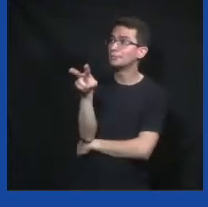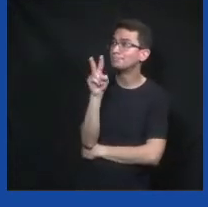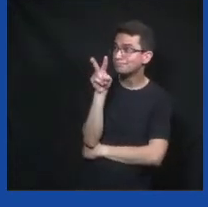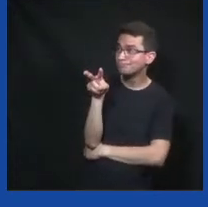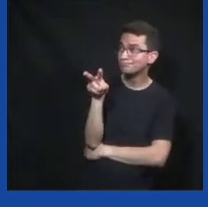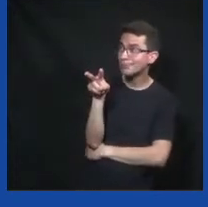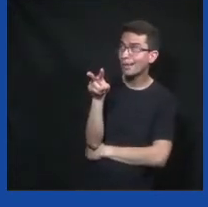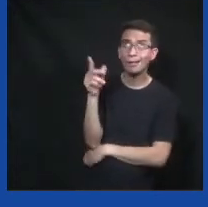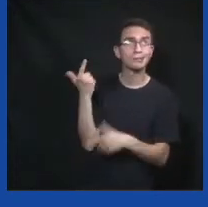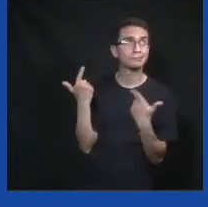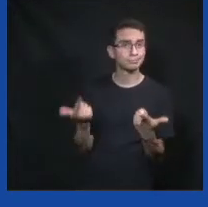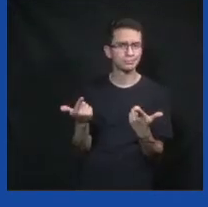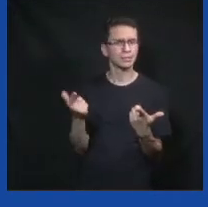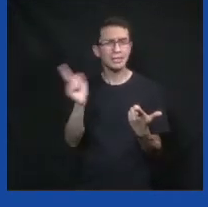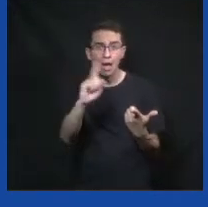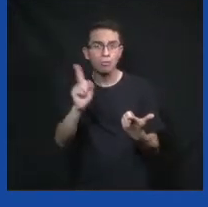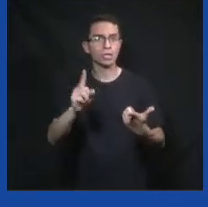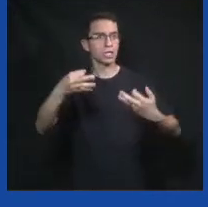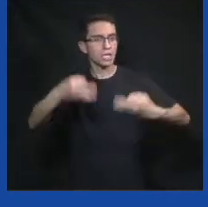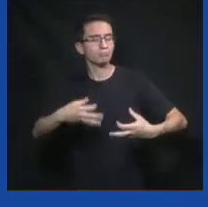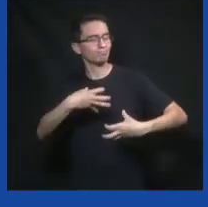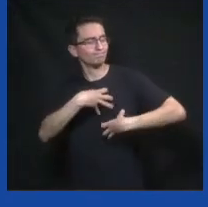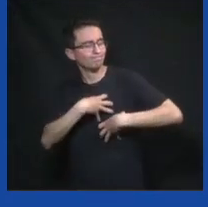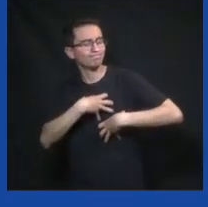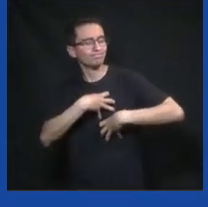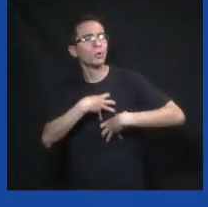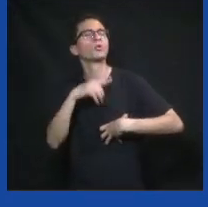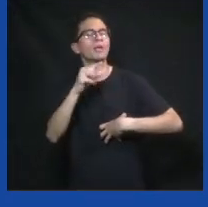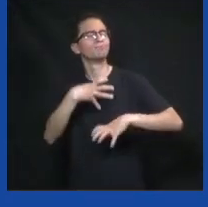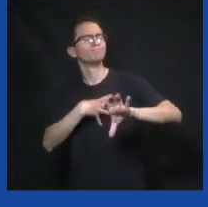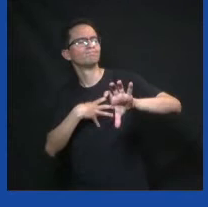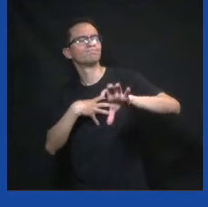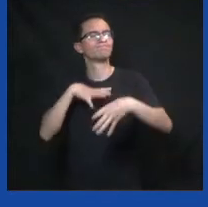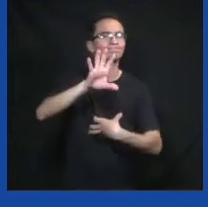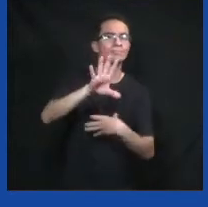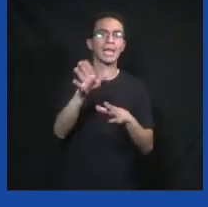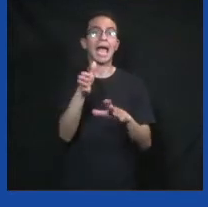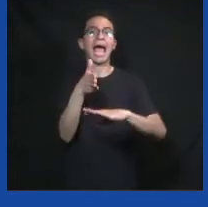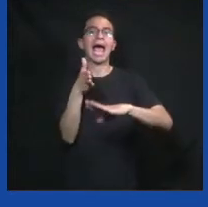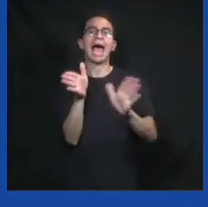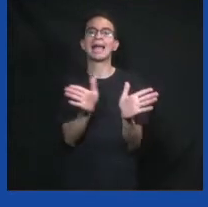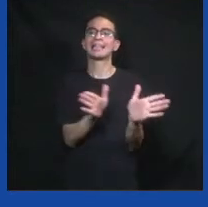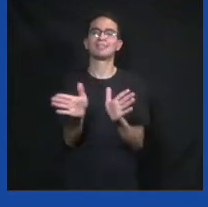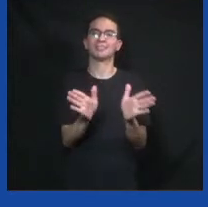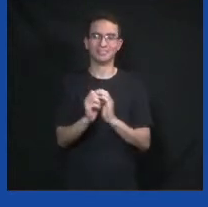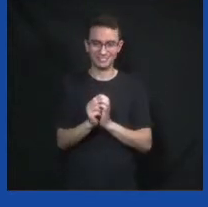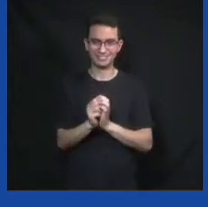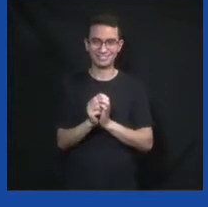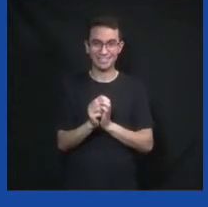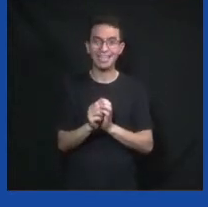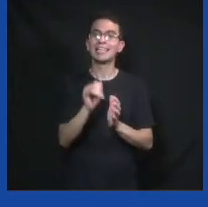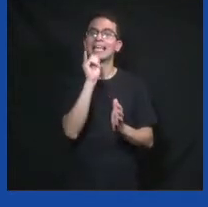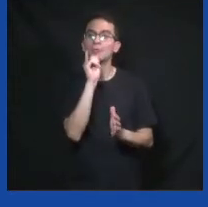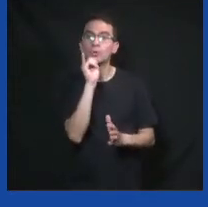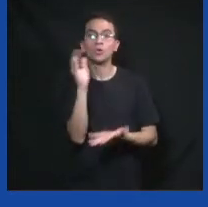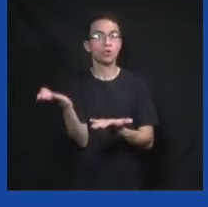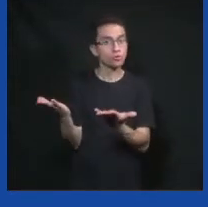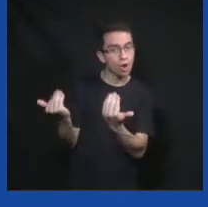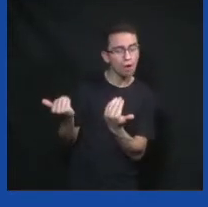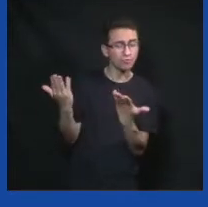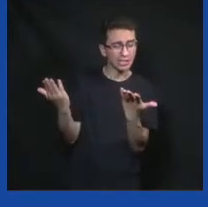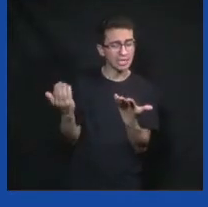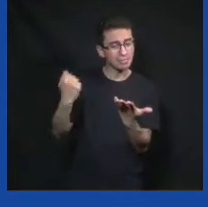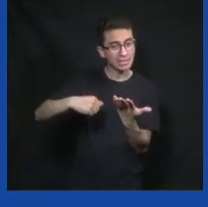pensar em qual é a linguagem certa. Tem que ser acessível, né? A gente tem que conseguir moldar, né, o conteúdo, as experiências, para que os